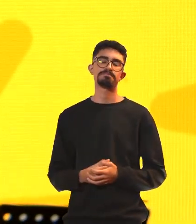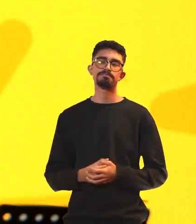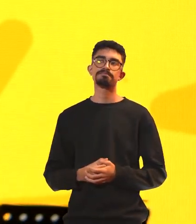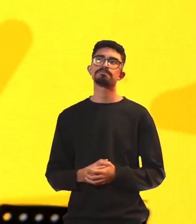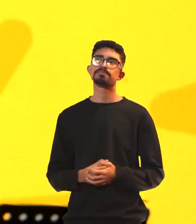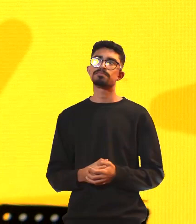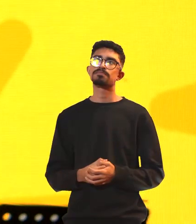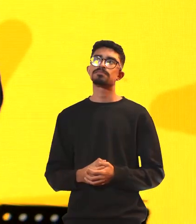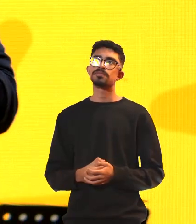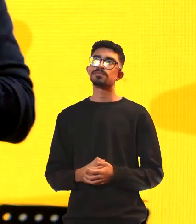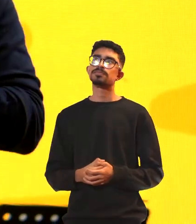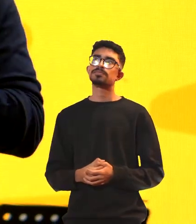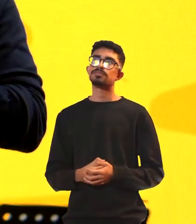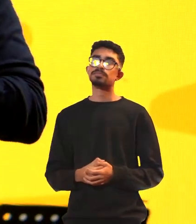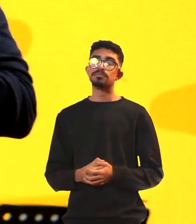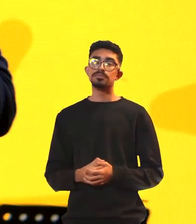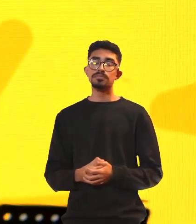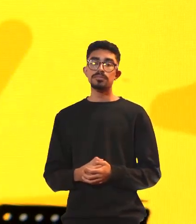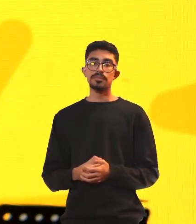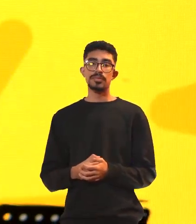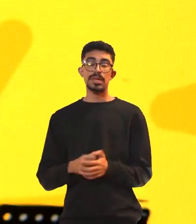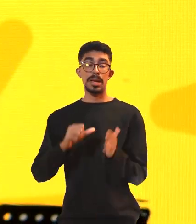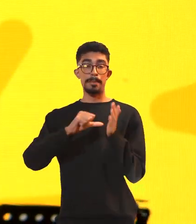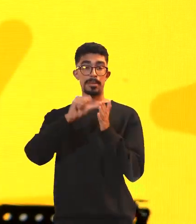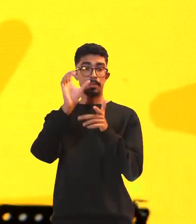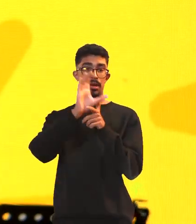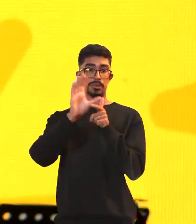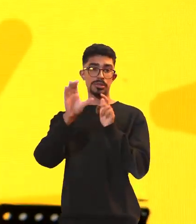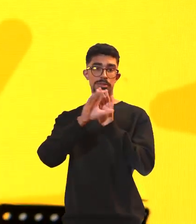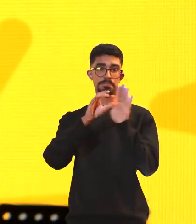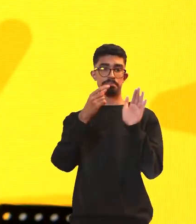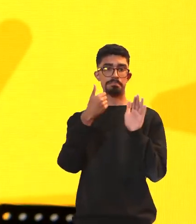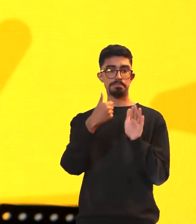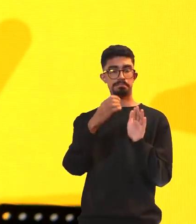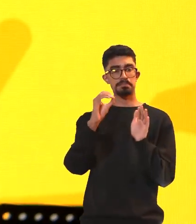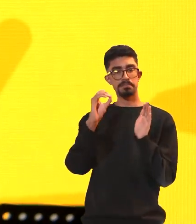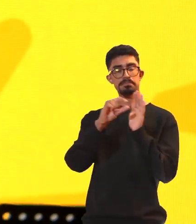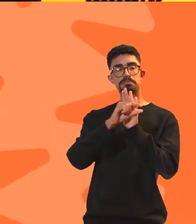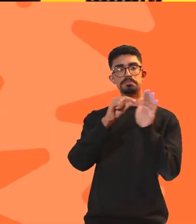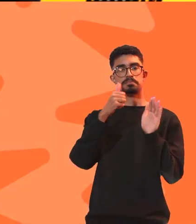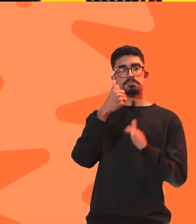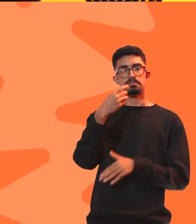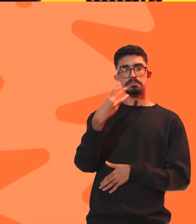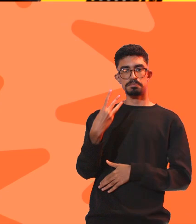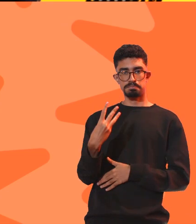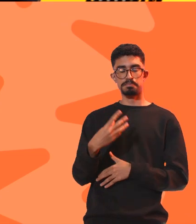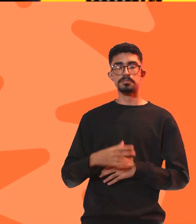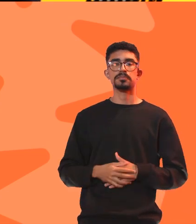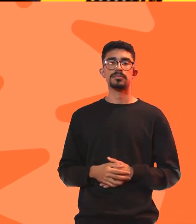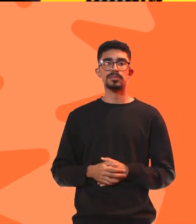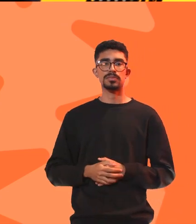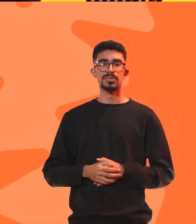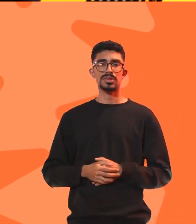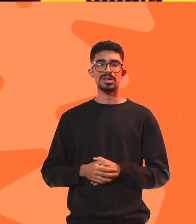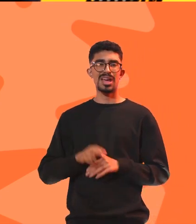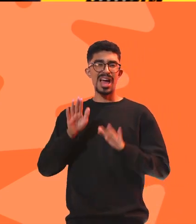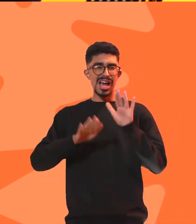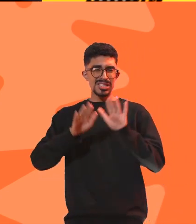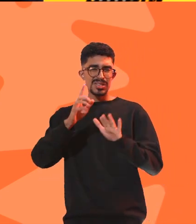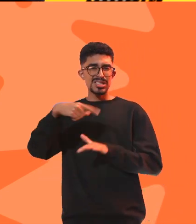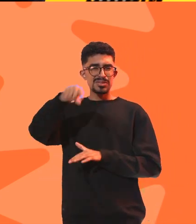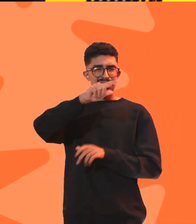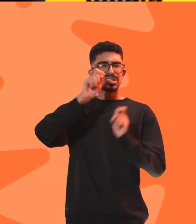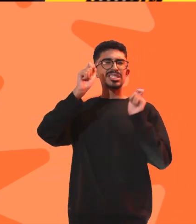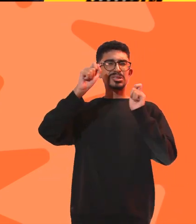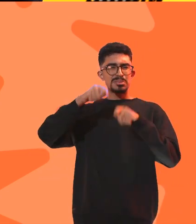Agora, olha o que diz 1 Coríntios 10:13. Não sobreveio a vocês tentação que não fosse comum aos